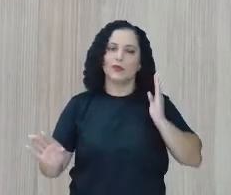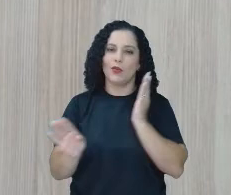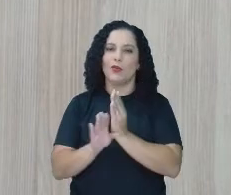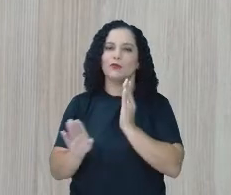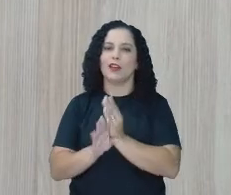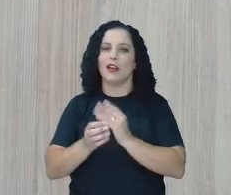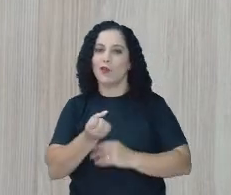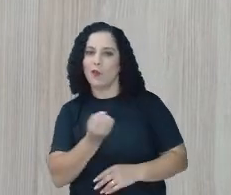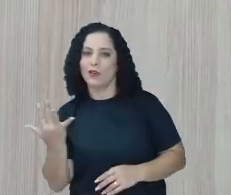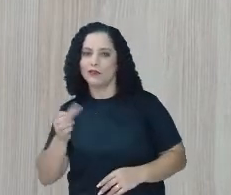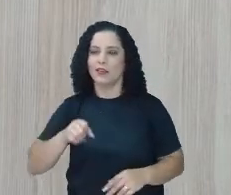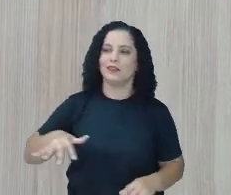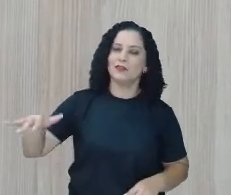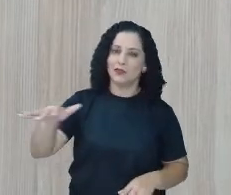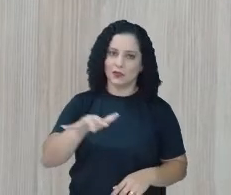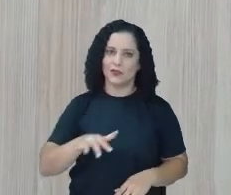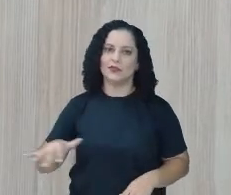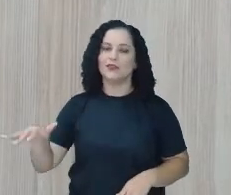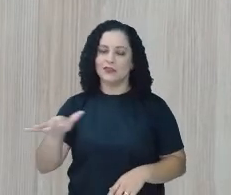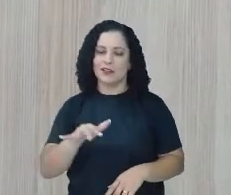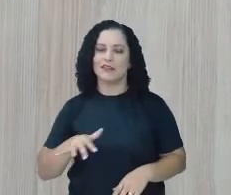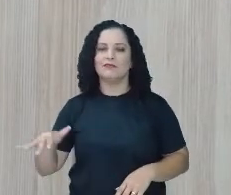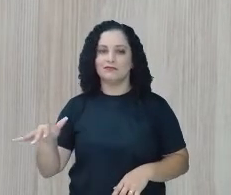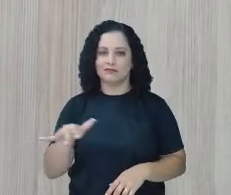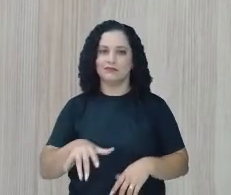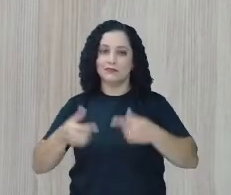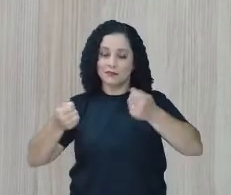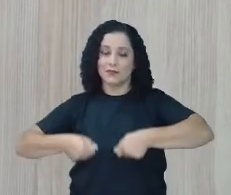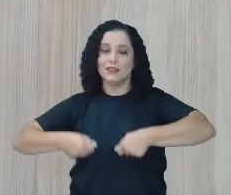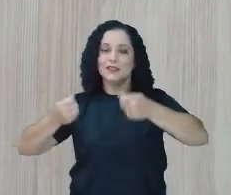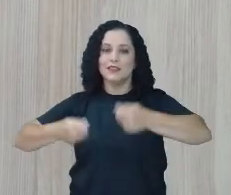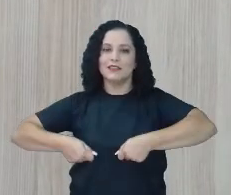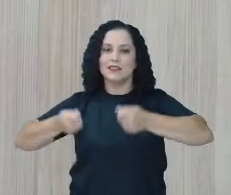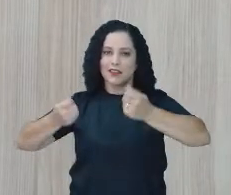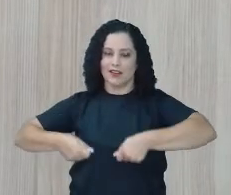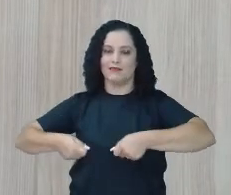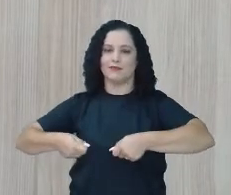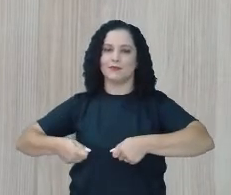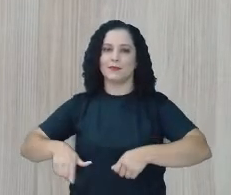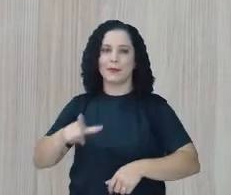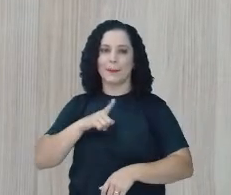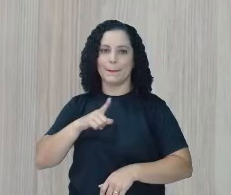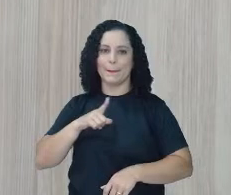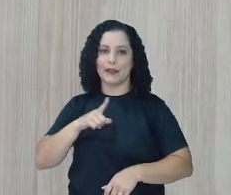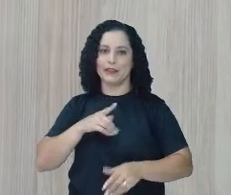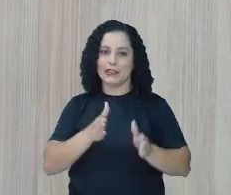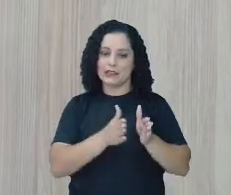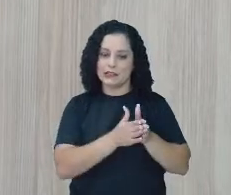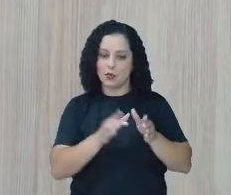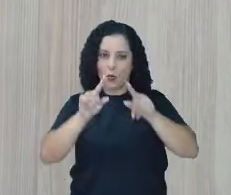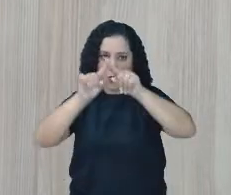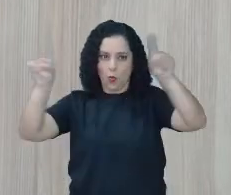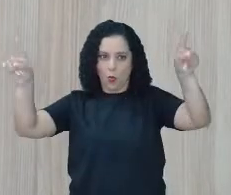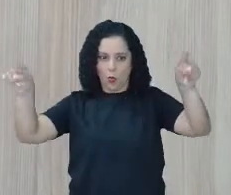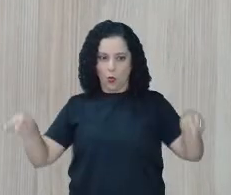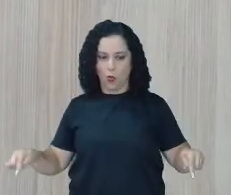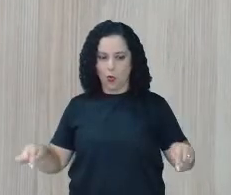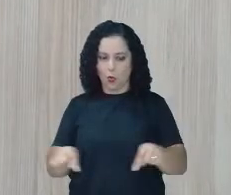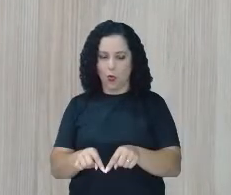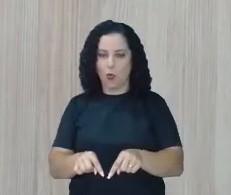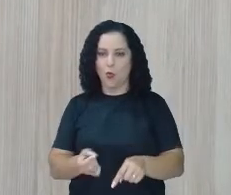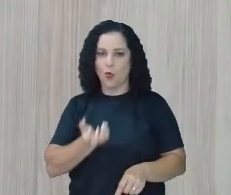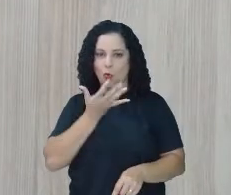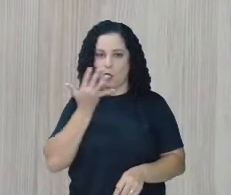encontra a quantidade total de blocos necessários, certo? Para formar esse bloco grandão aí, que está bem bonito,